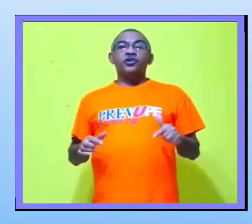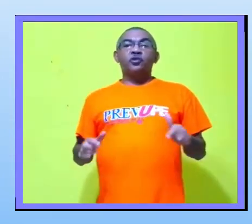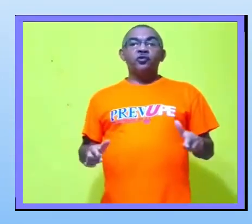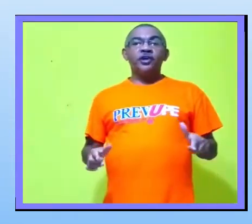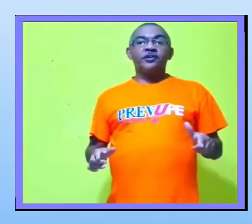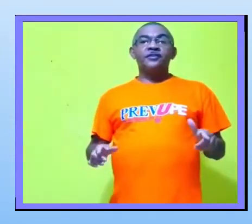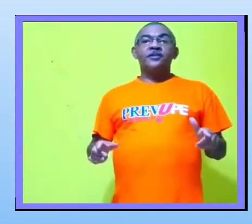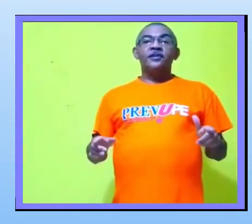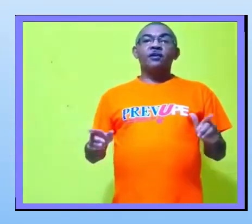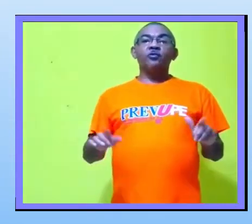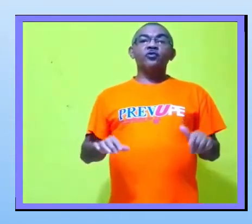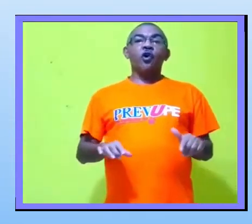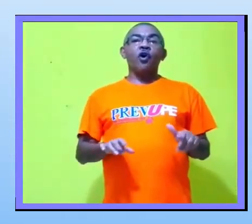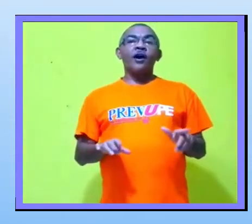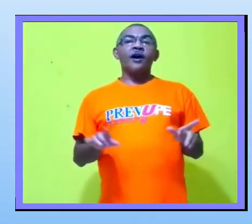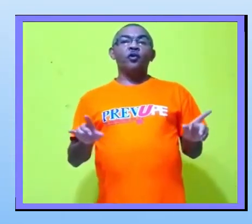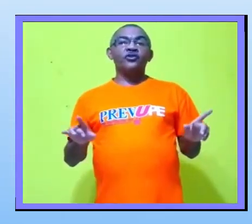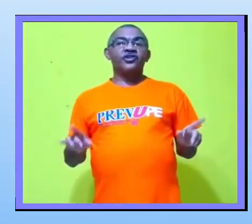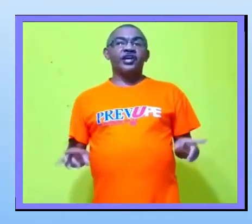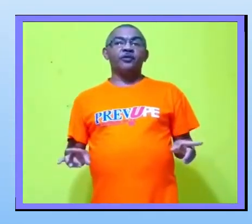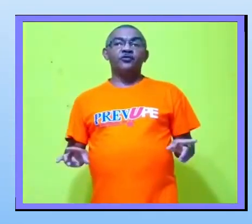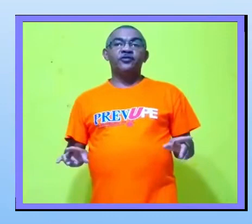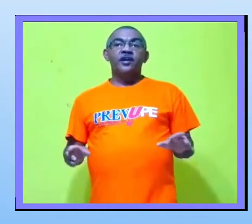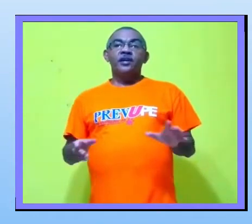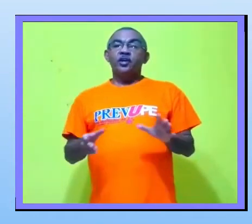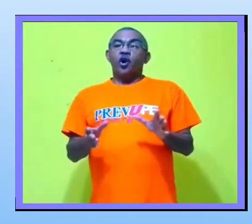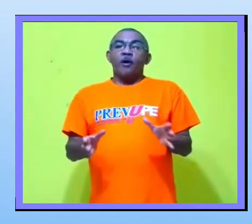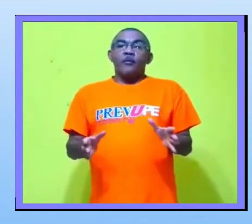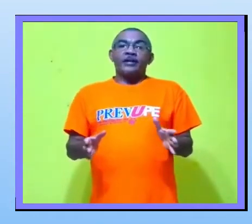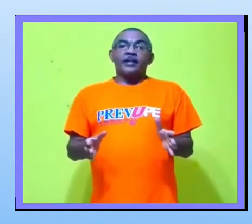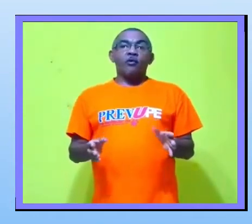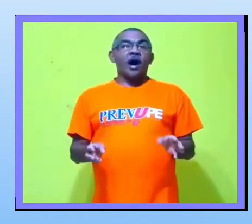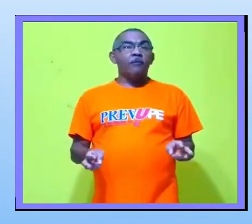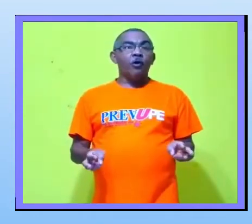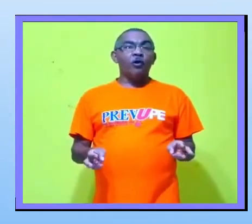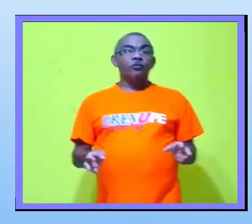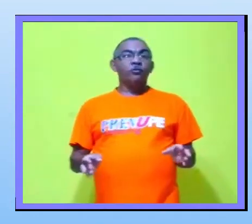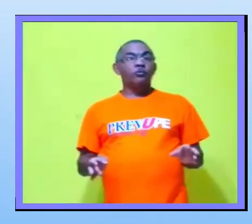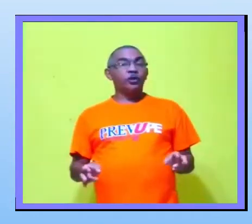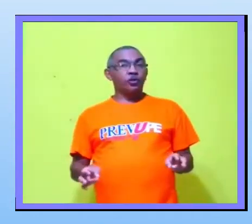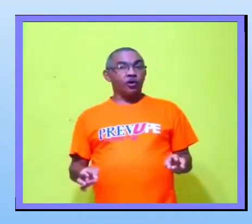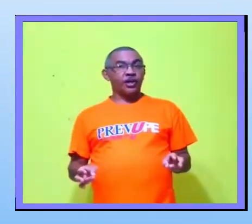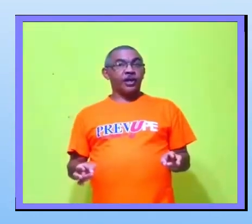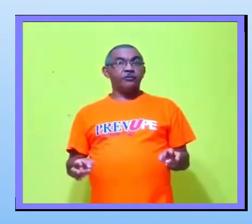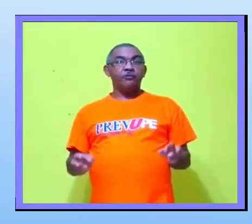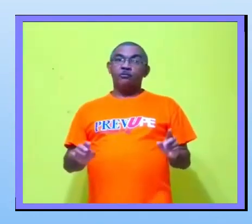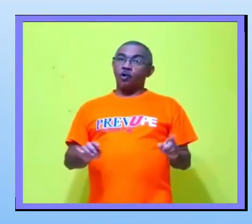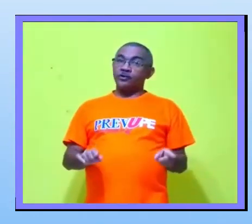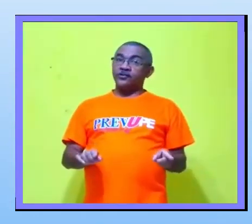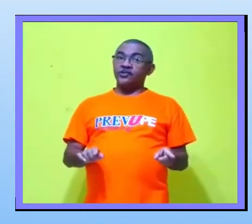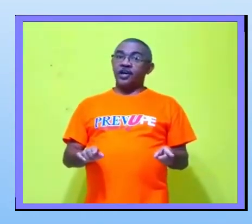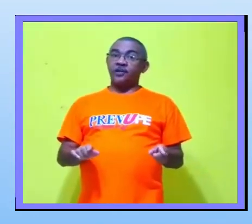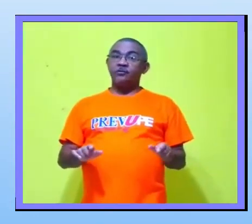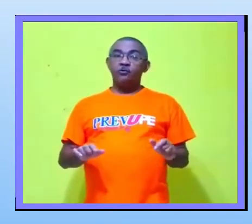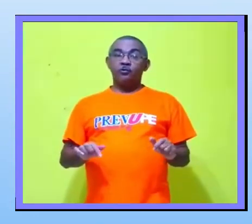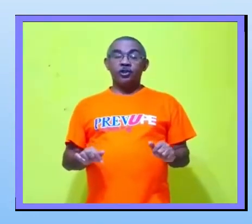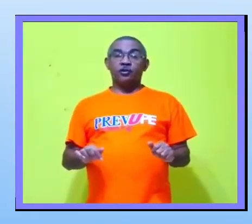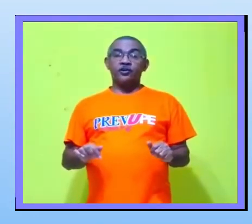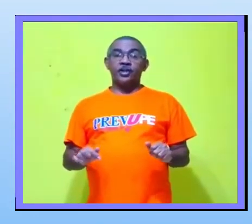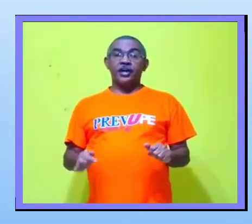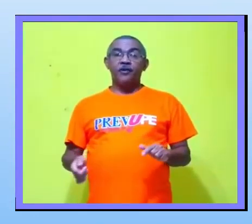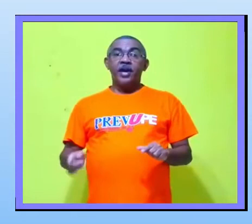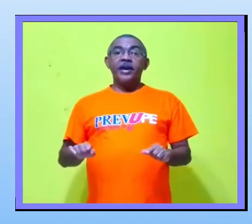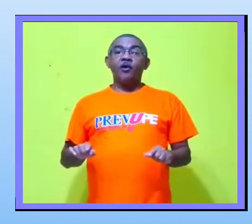elementos constituintes são os organogênios, que normalmente é o carbono, o hidrogênio, o oxigênio,